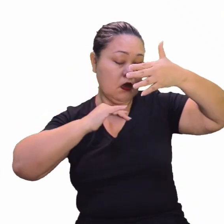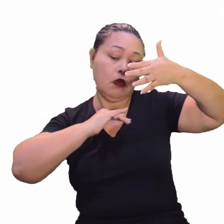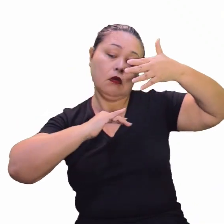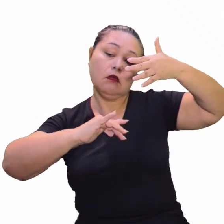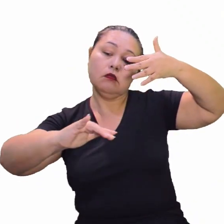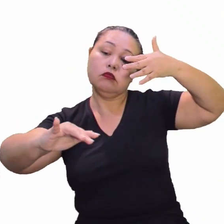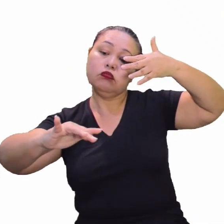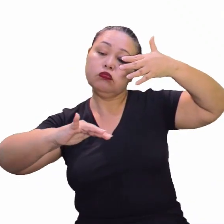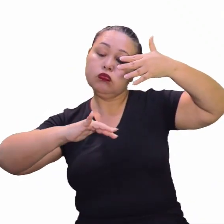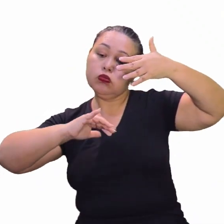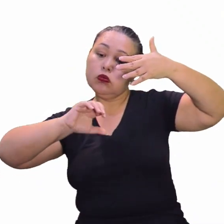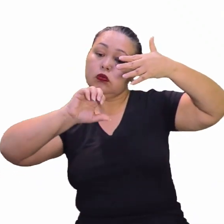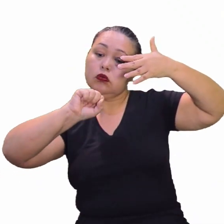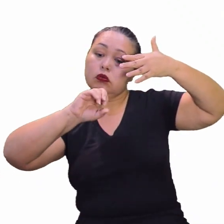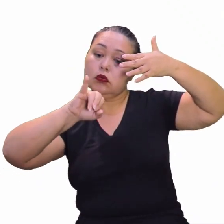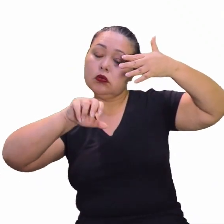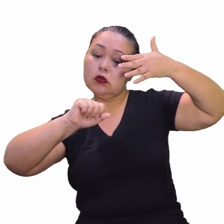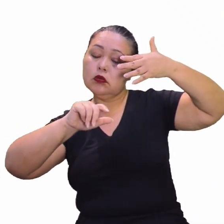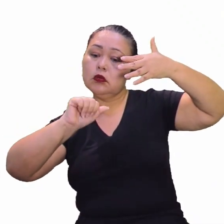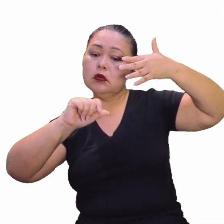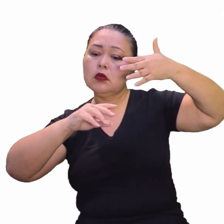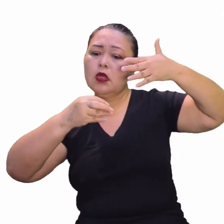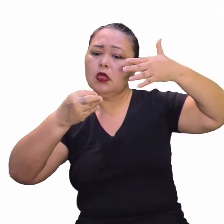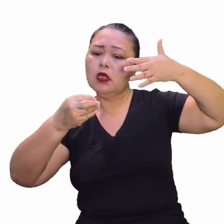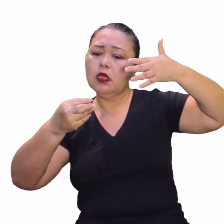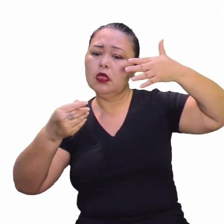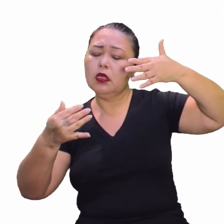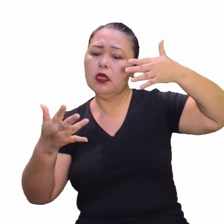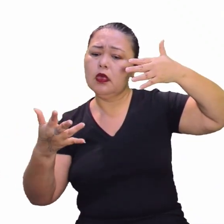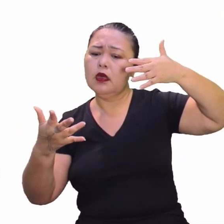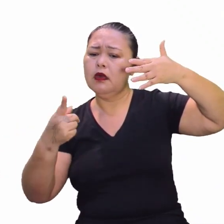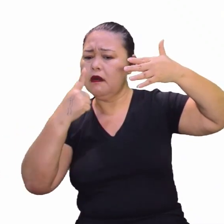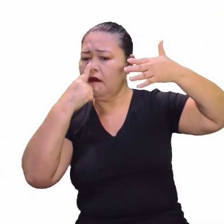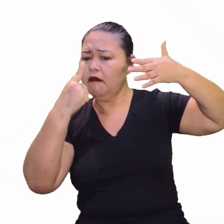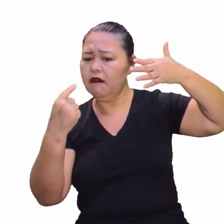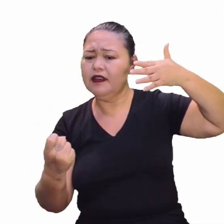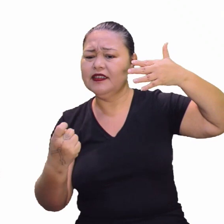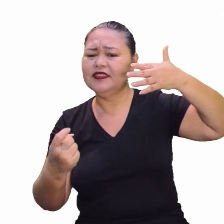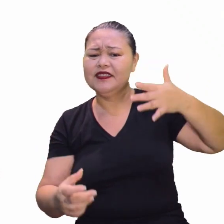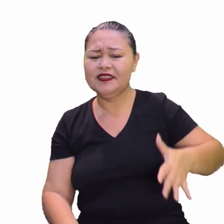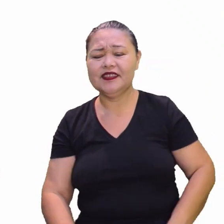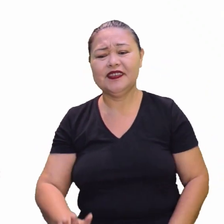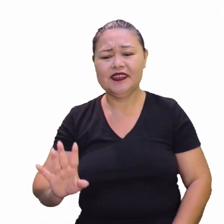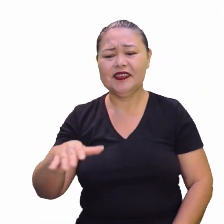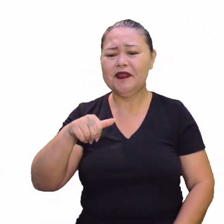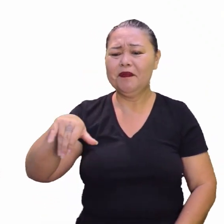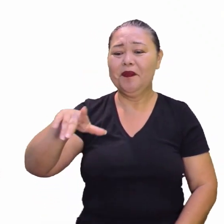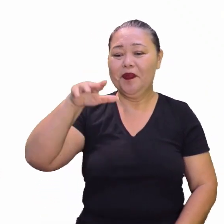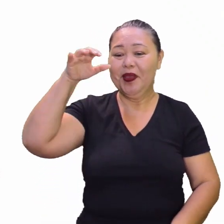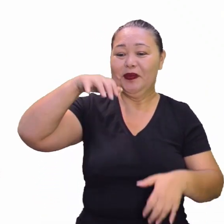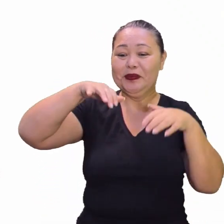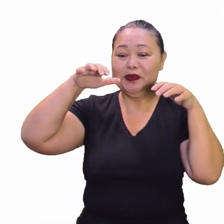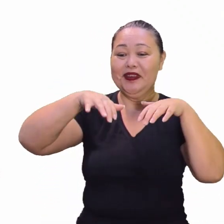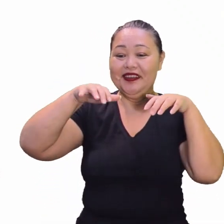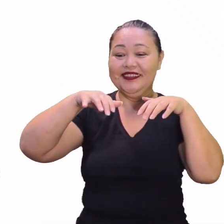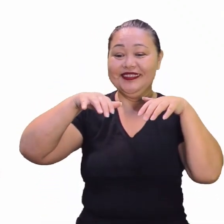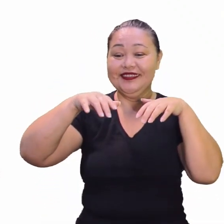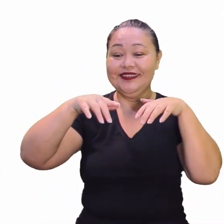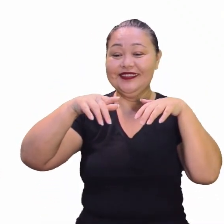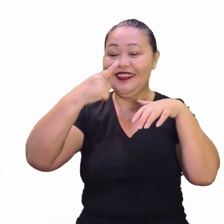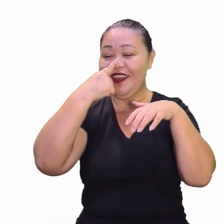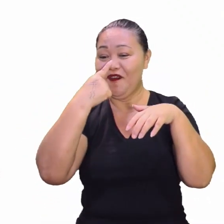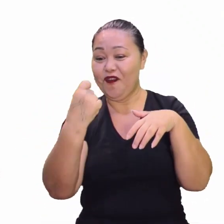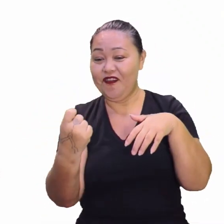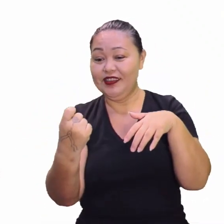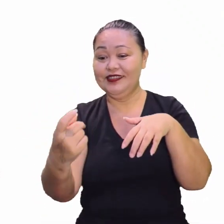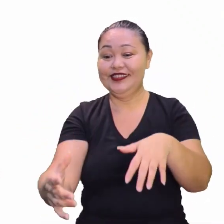a estrada de soja. E aquilo apodrece e fede. Quando molha, quando chove. Olha a cara da